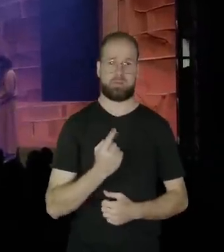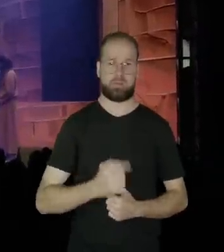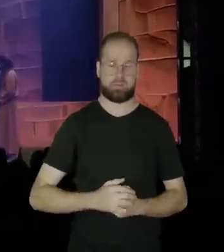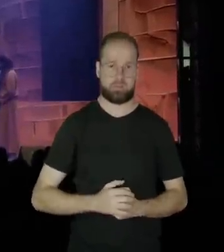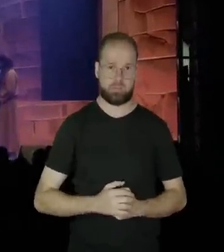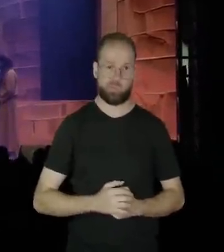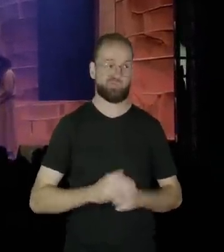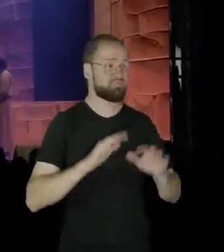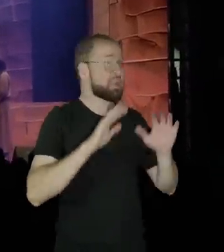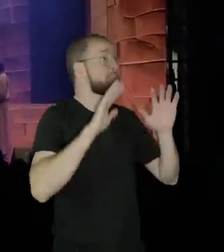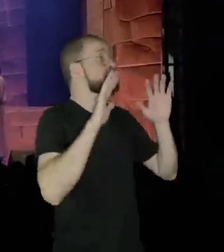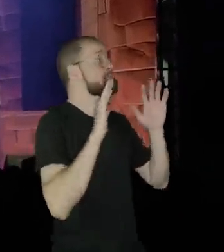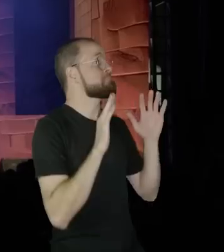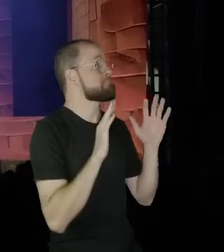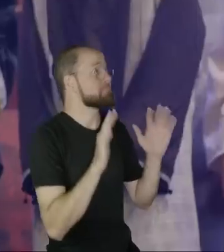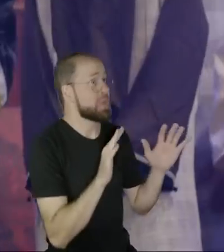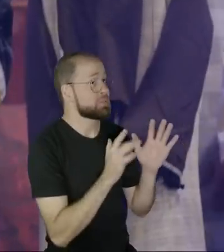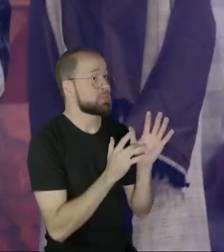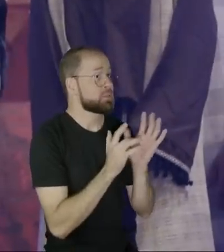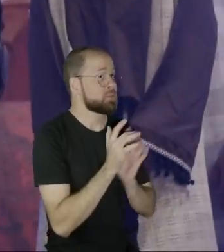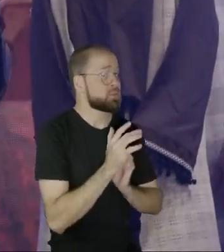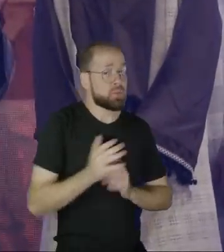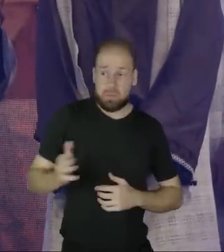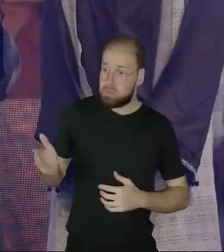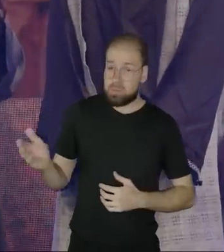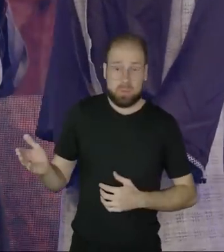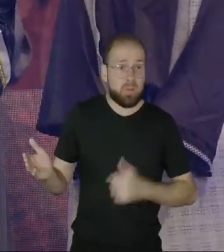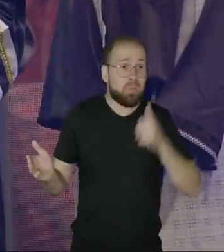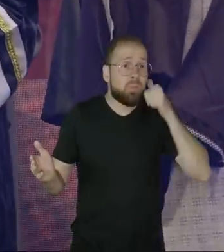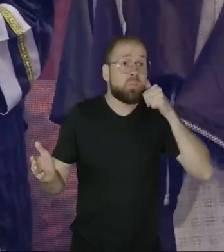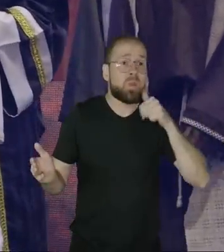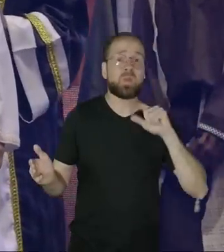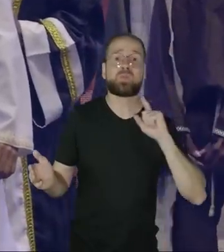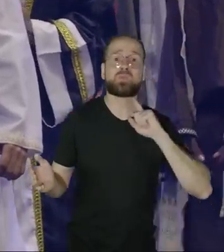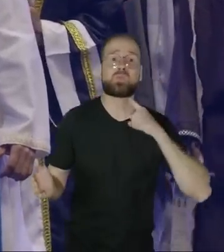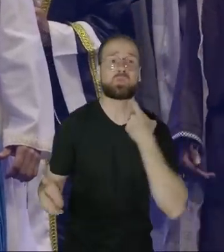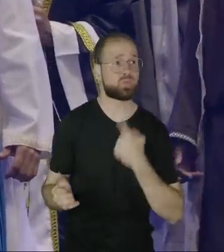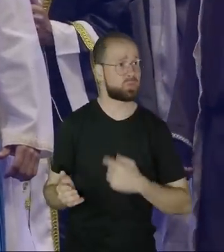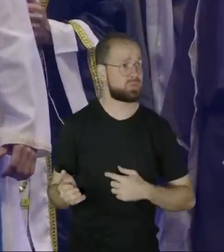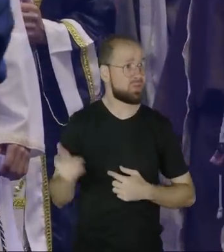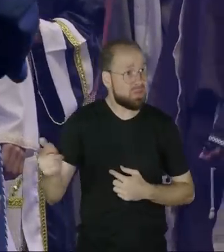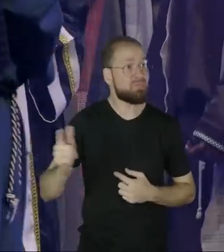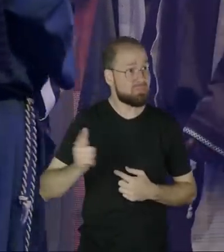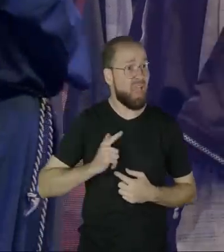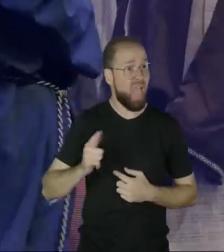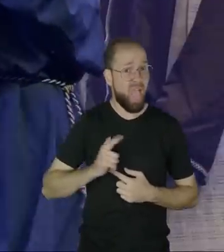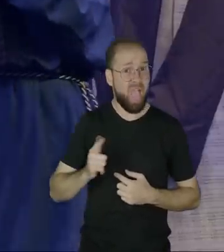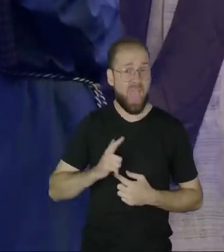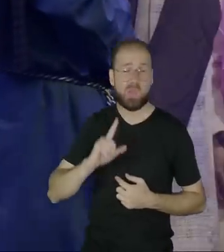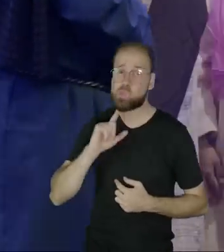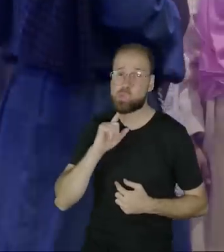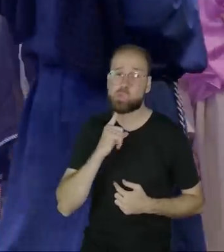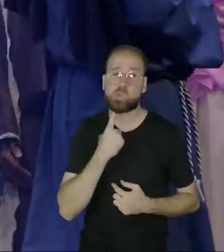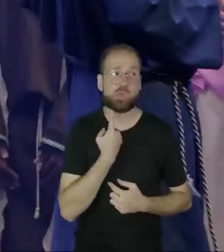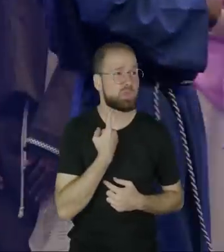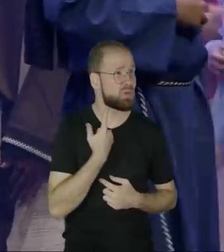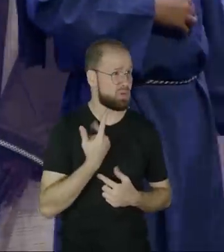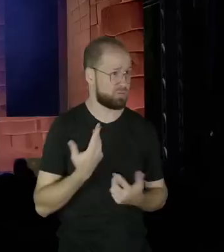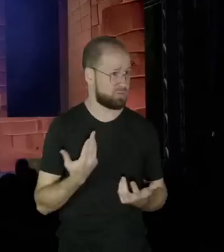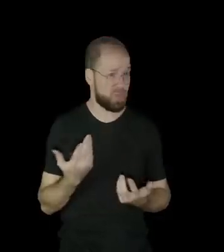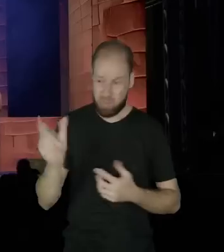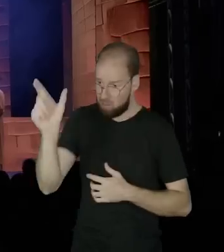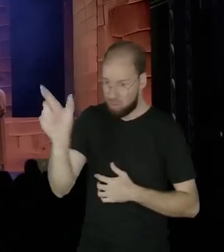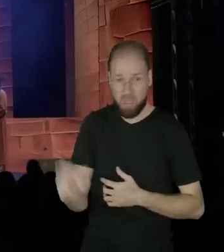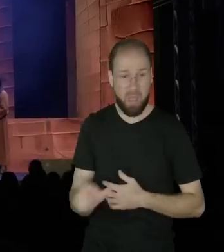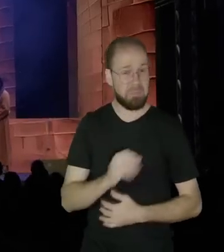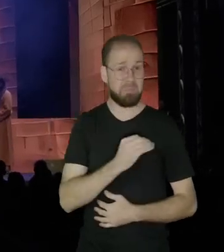Mas, Rabi, ela é uma mulher impura. Ela está contaminada. Essa mulher é uma